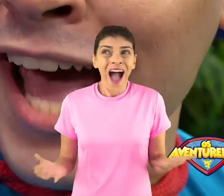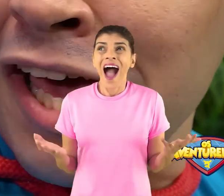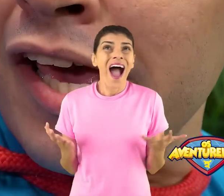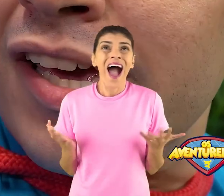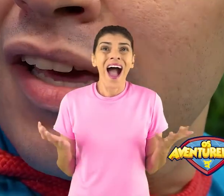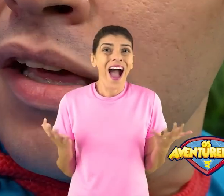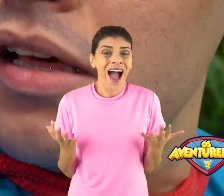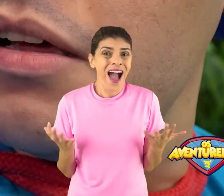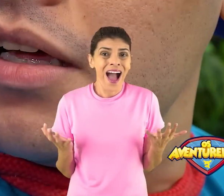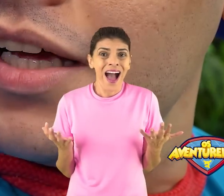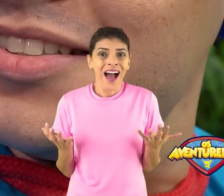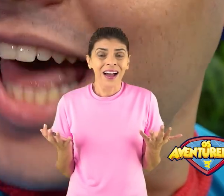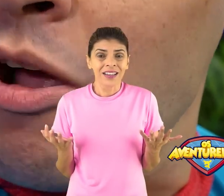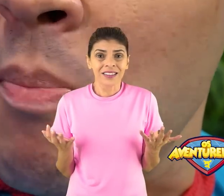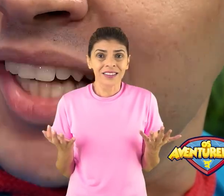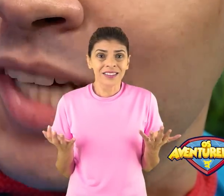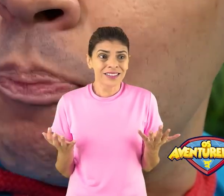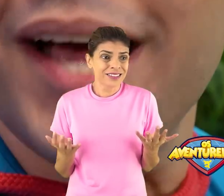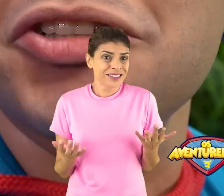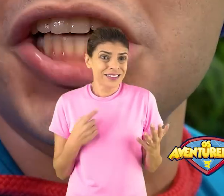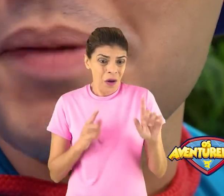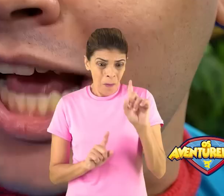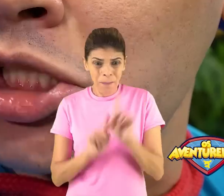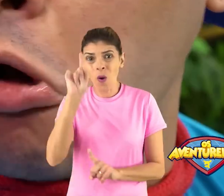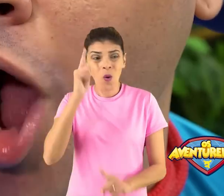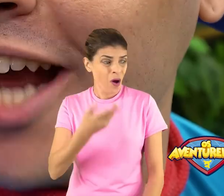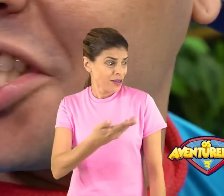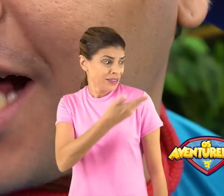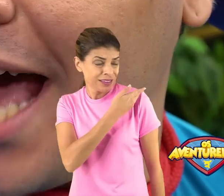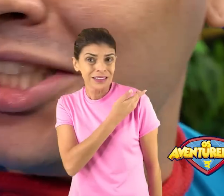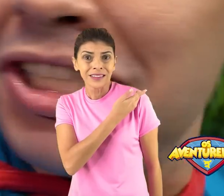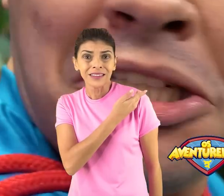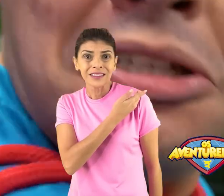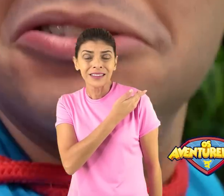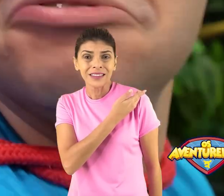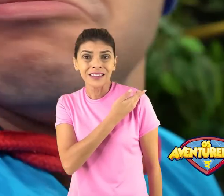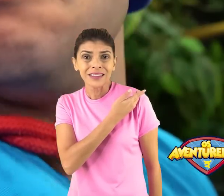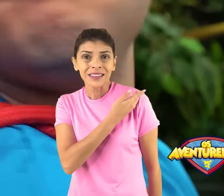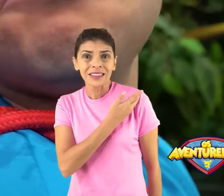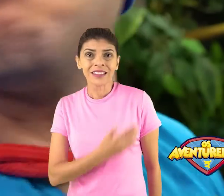Ai Tem um míssil preso nas minhas costas